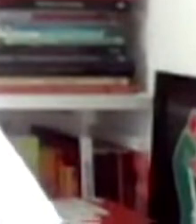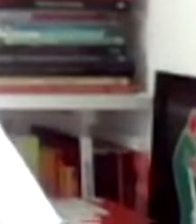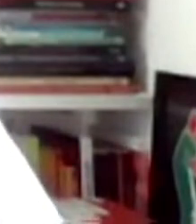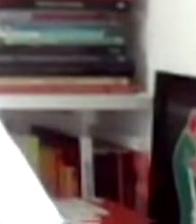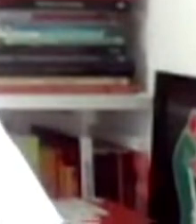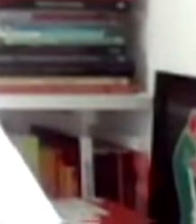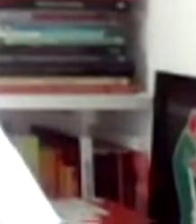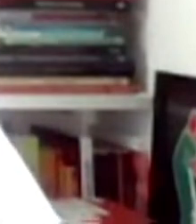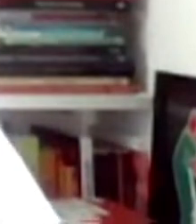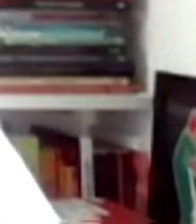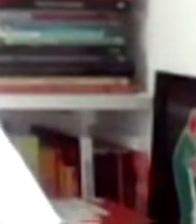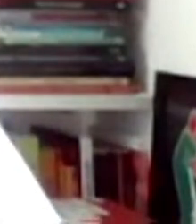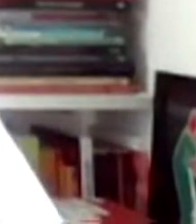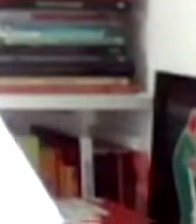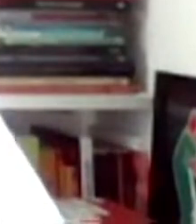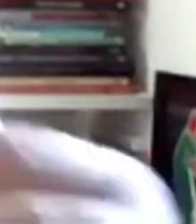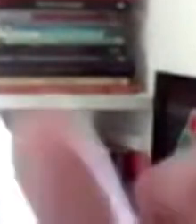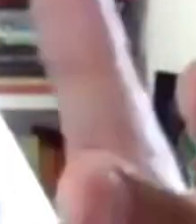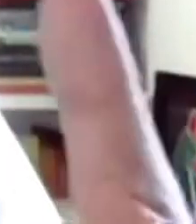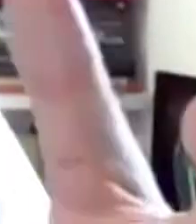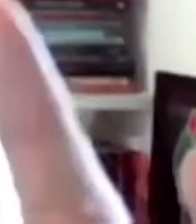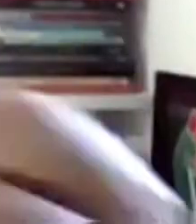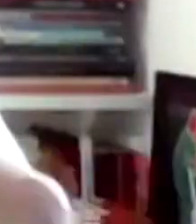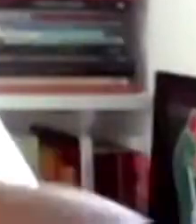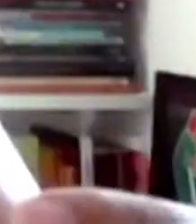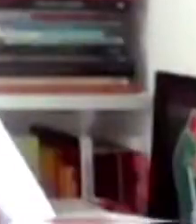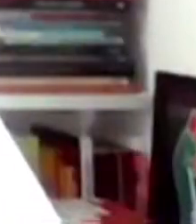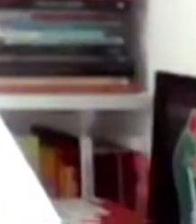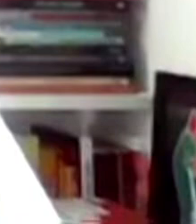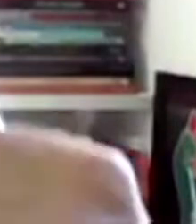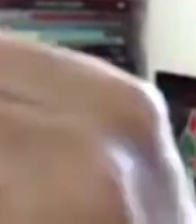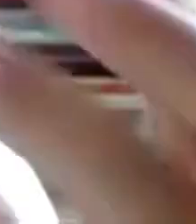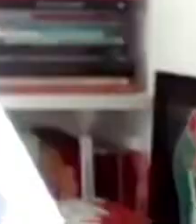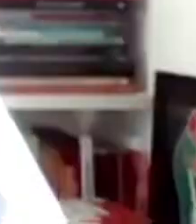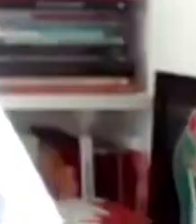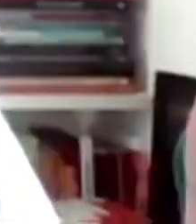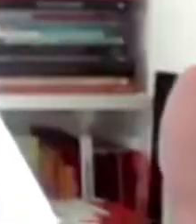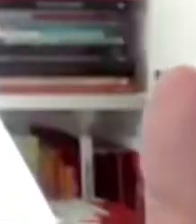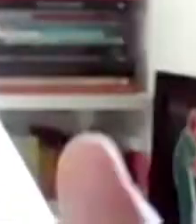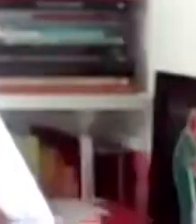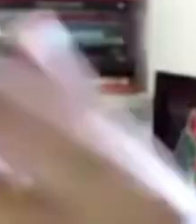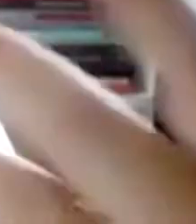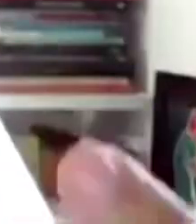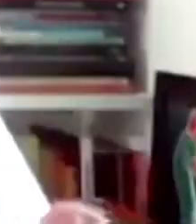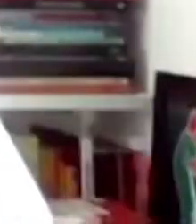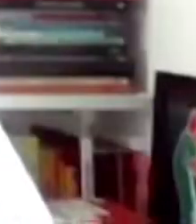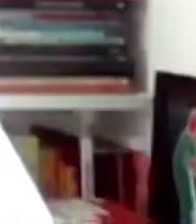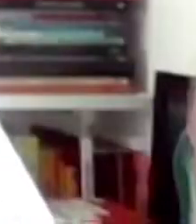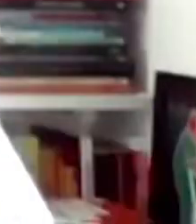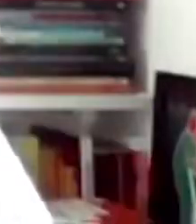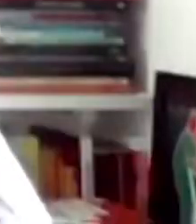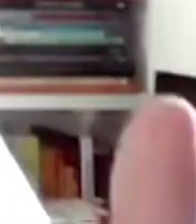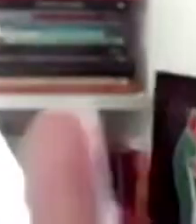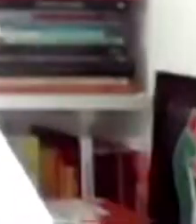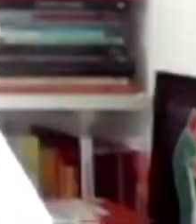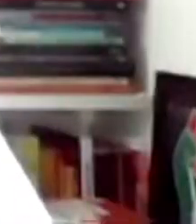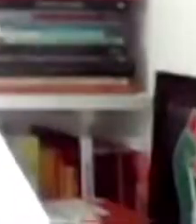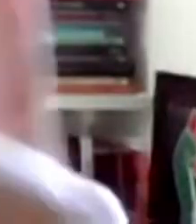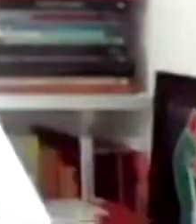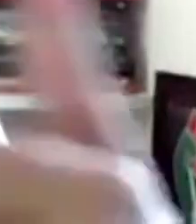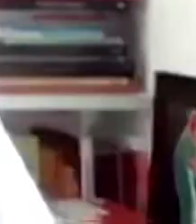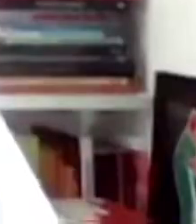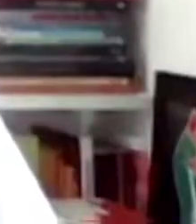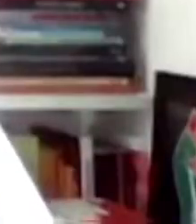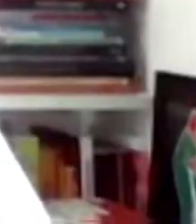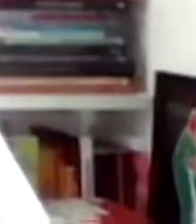por diferentes momentos nesse processo de luta. Concretamente, o pleito, quando a gente faz essa reivindicação, e justamente de forma provocativa, que o movimento